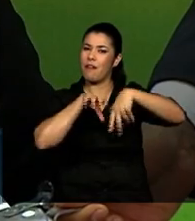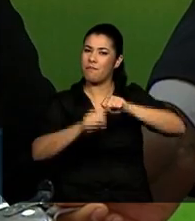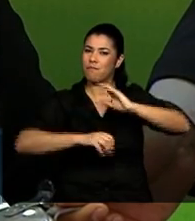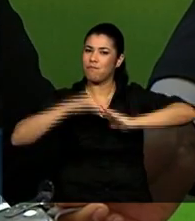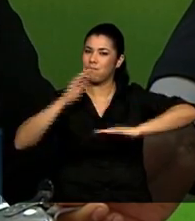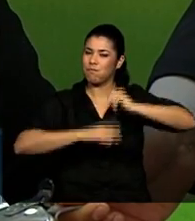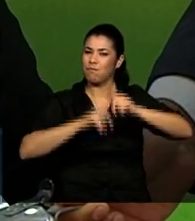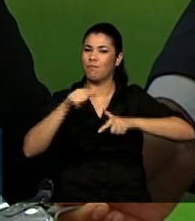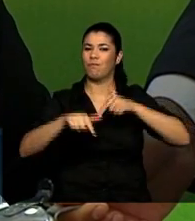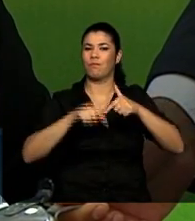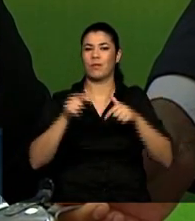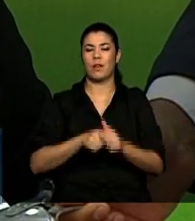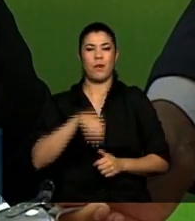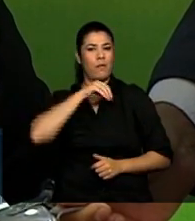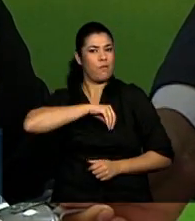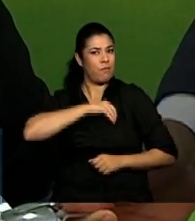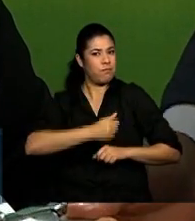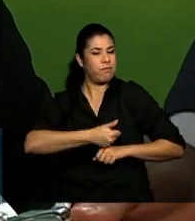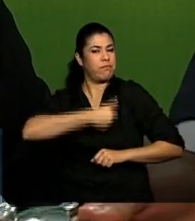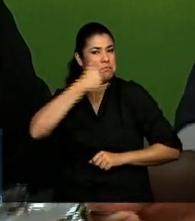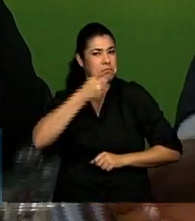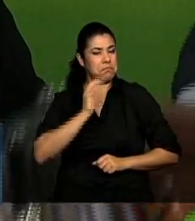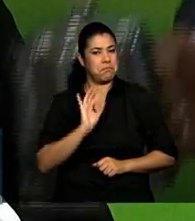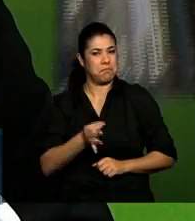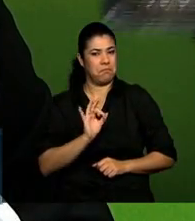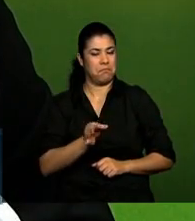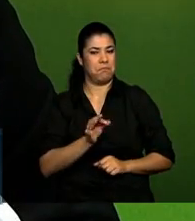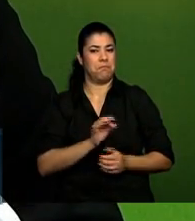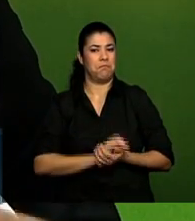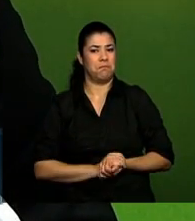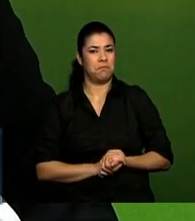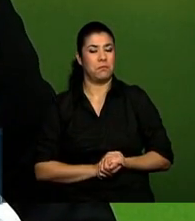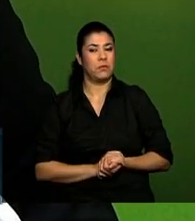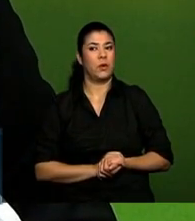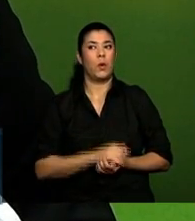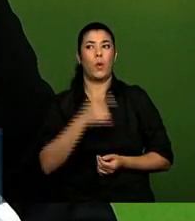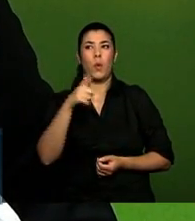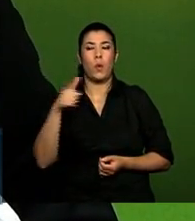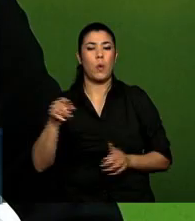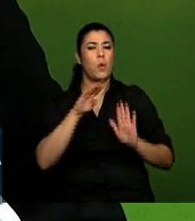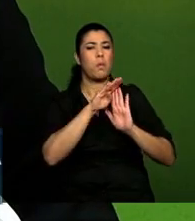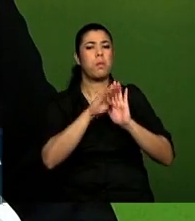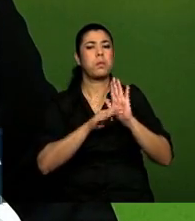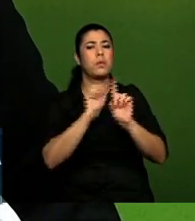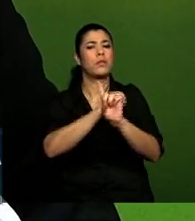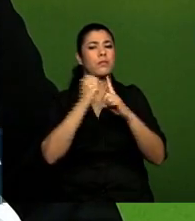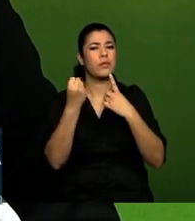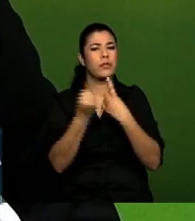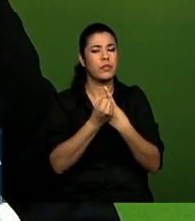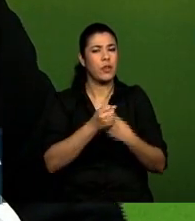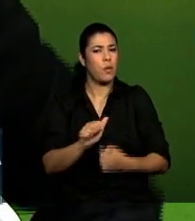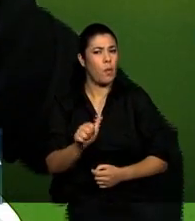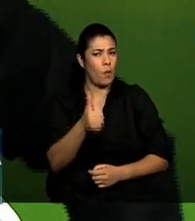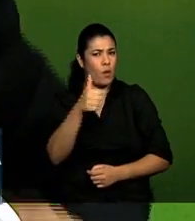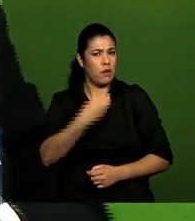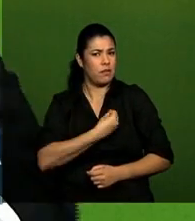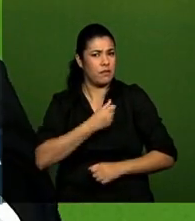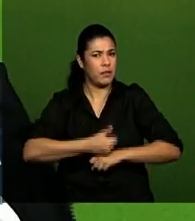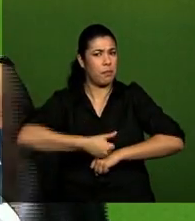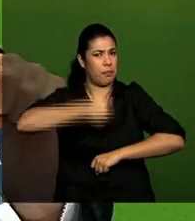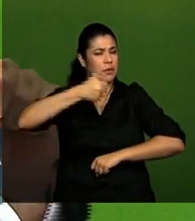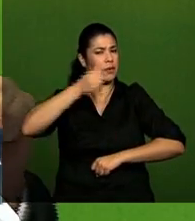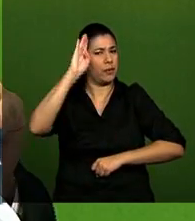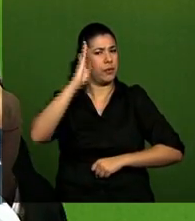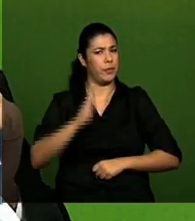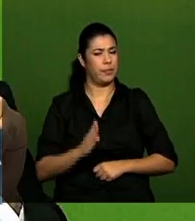aumento da renda ampliação de programas sociais e a qualidade de vida do povo brasileiro